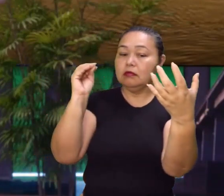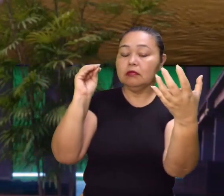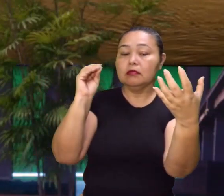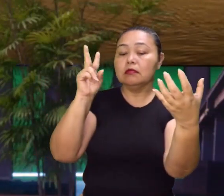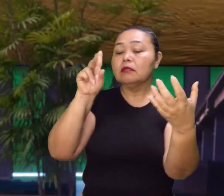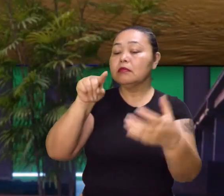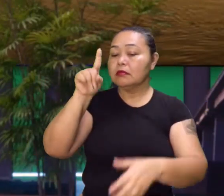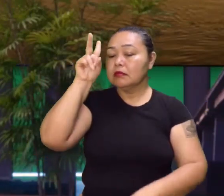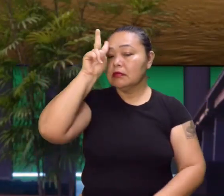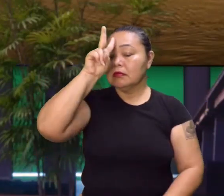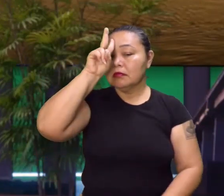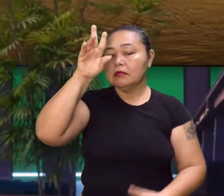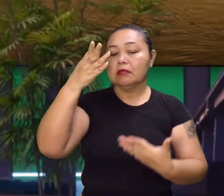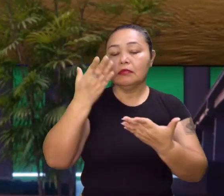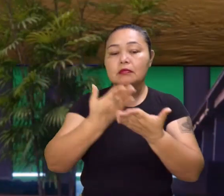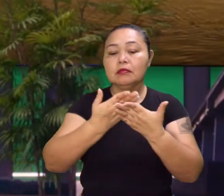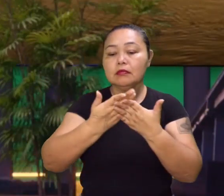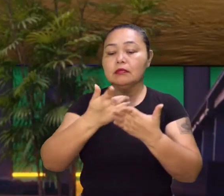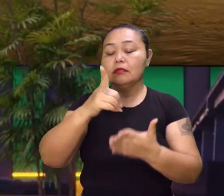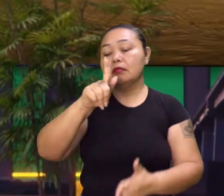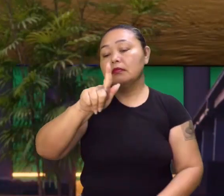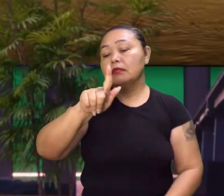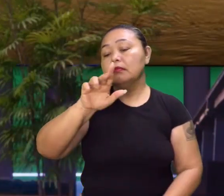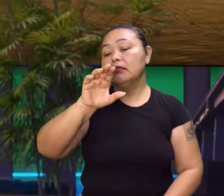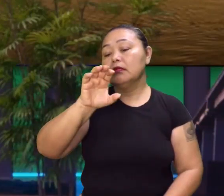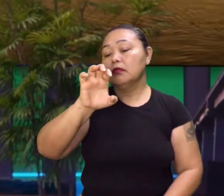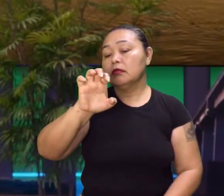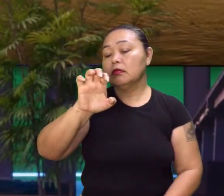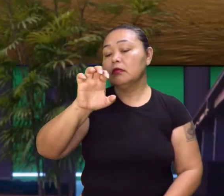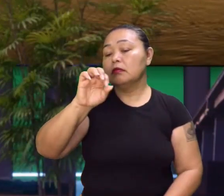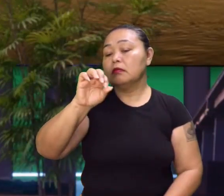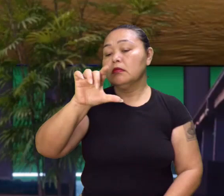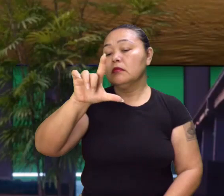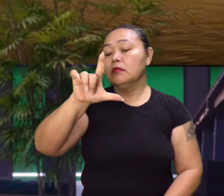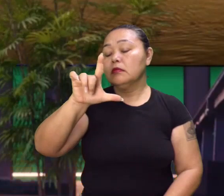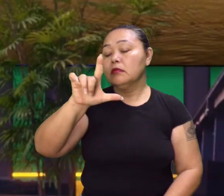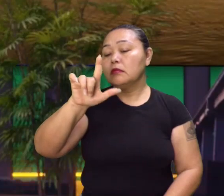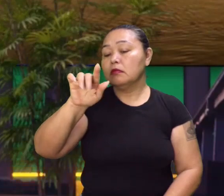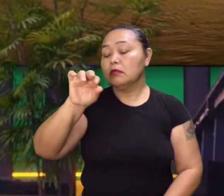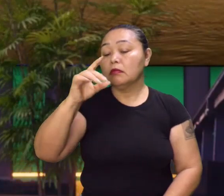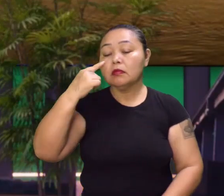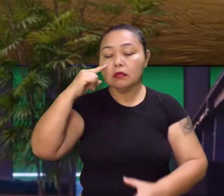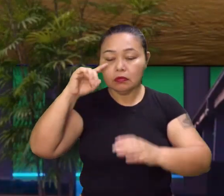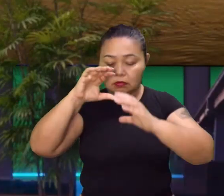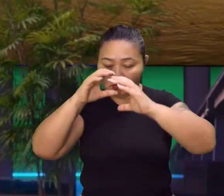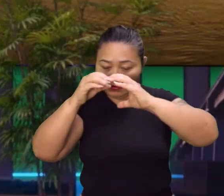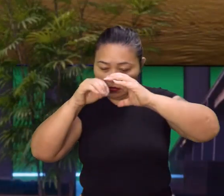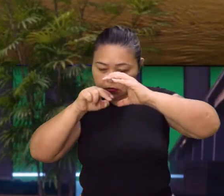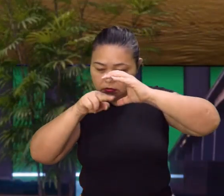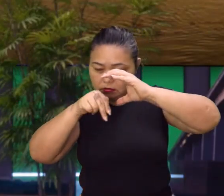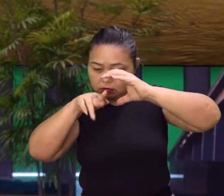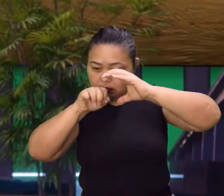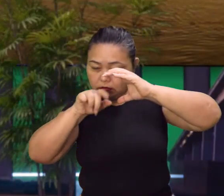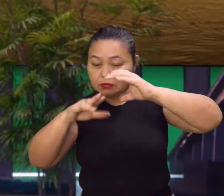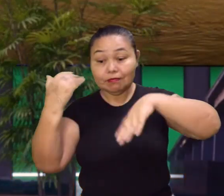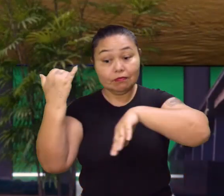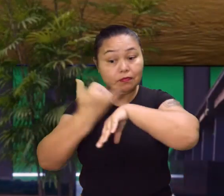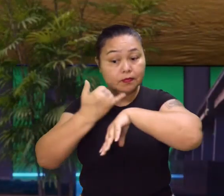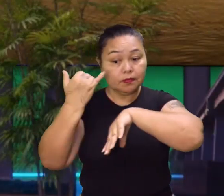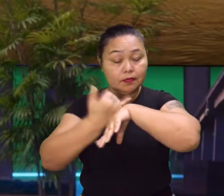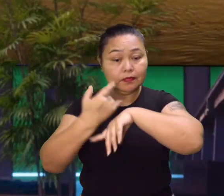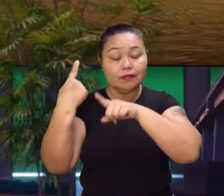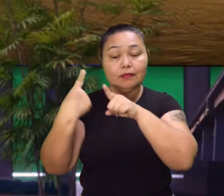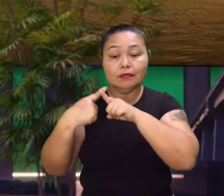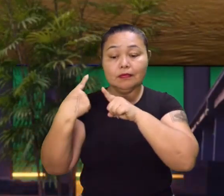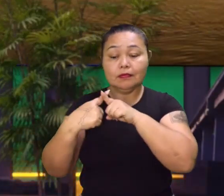Tu lembra quando tu estudou geologia de que é feito o núcleo da Terra? Níquel E ferro. e ferro. Por